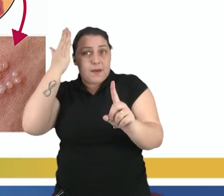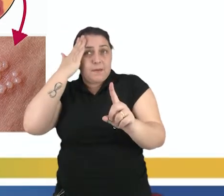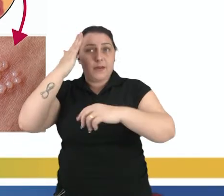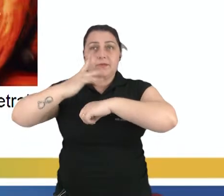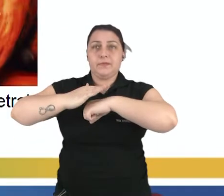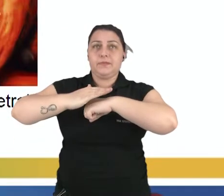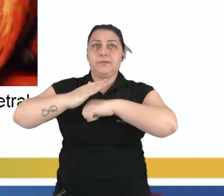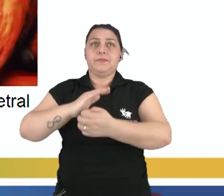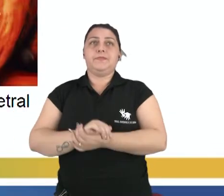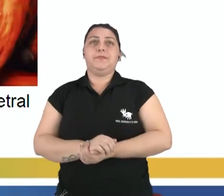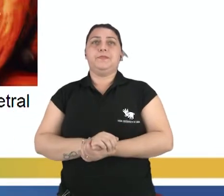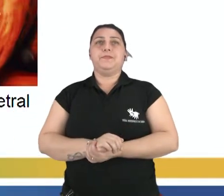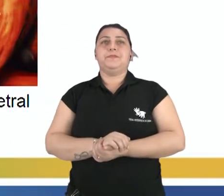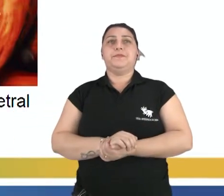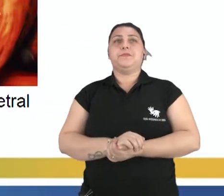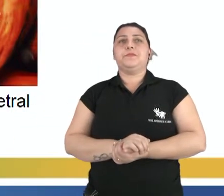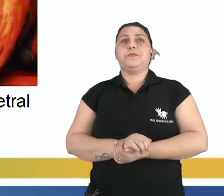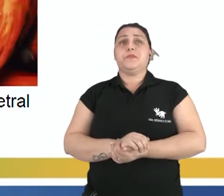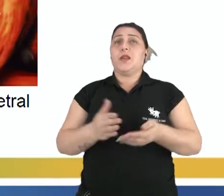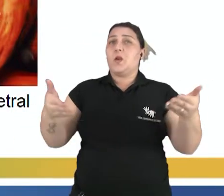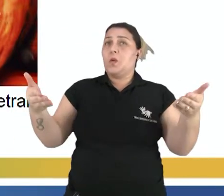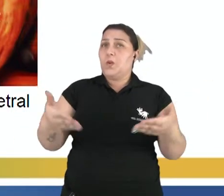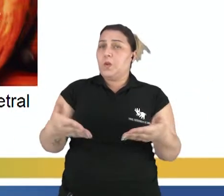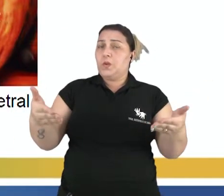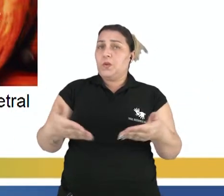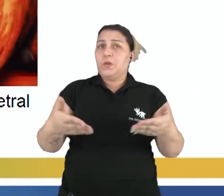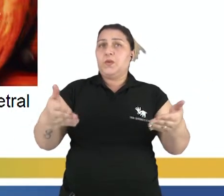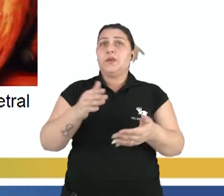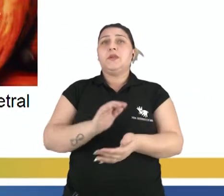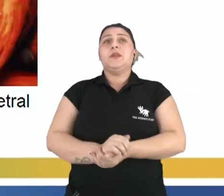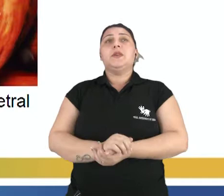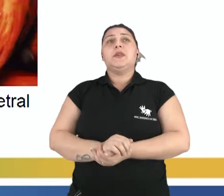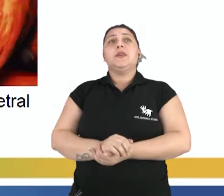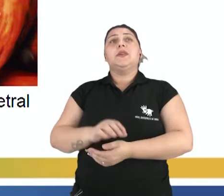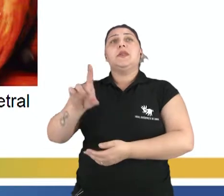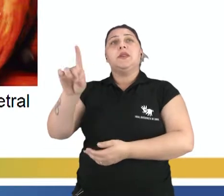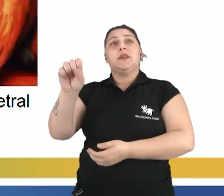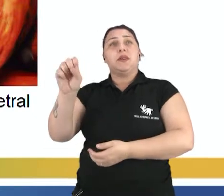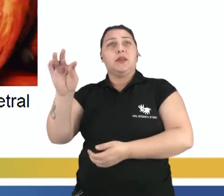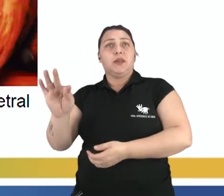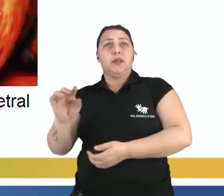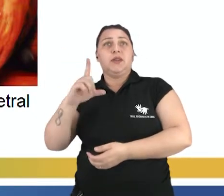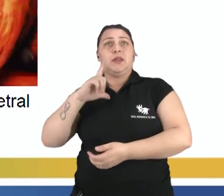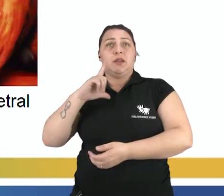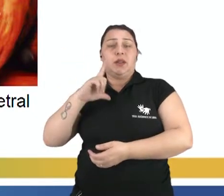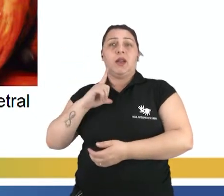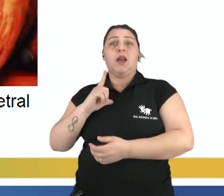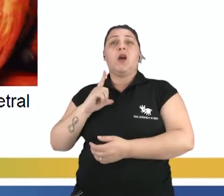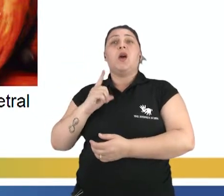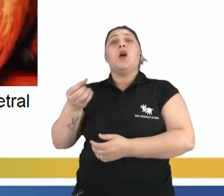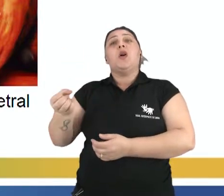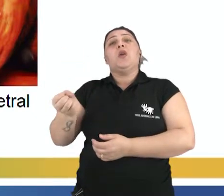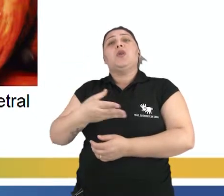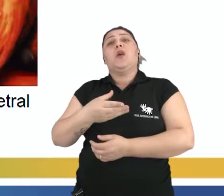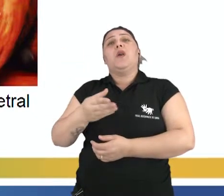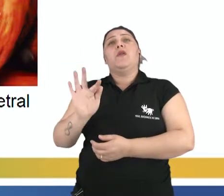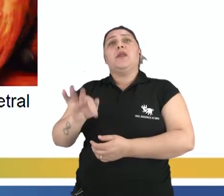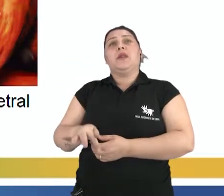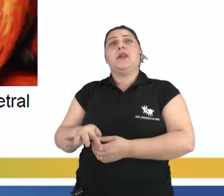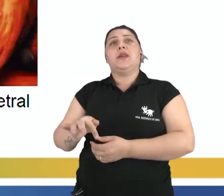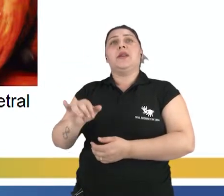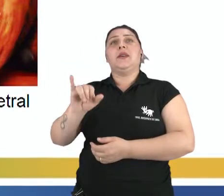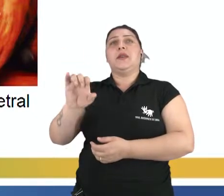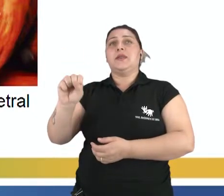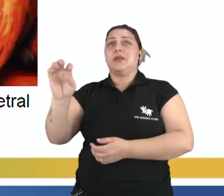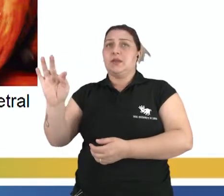doente. Bom, hoje, então, as DSTs têm uma nova terminologia. Elas são chamadas